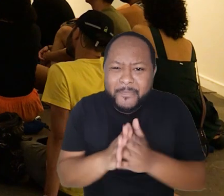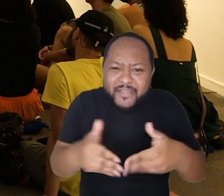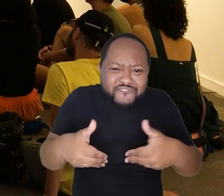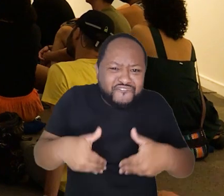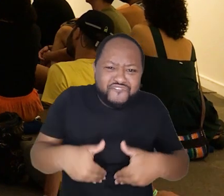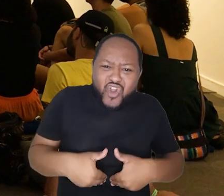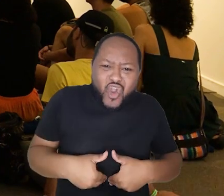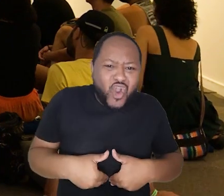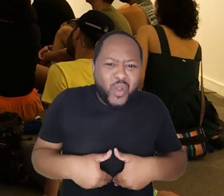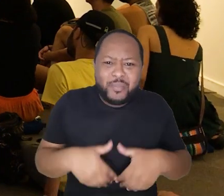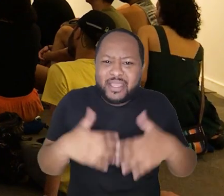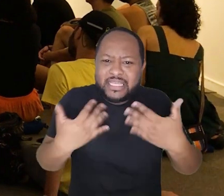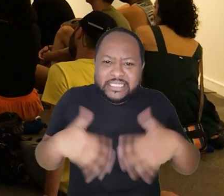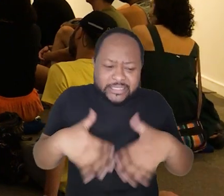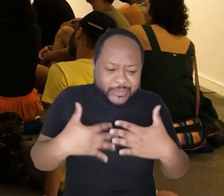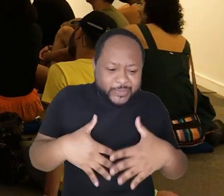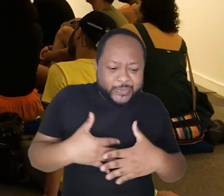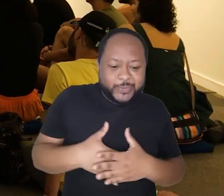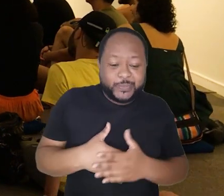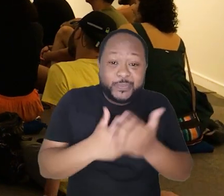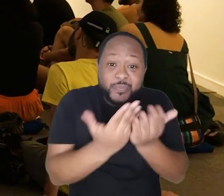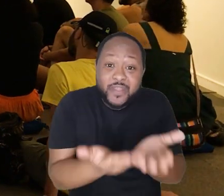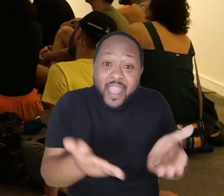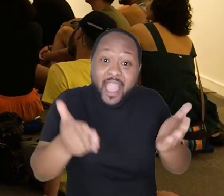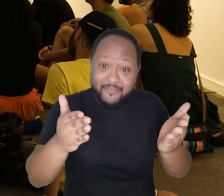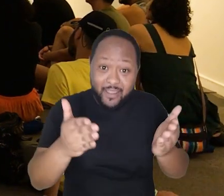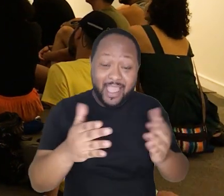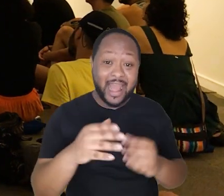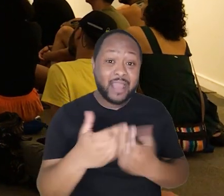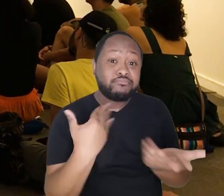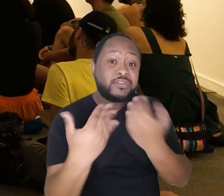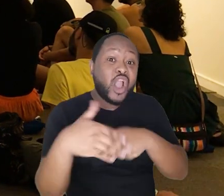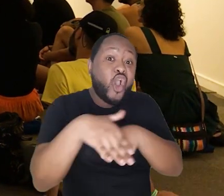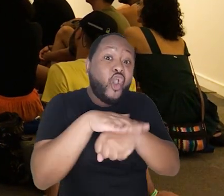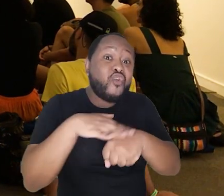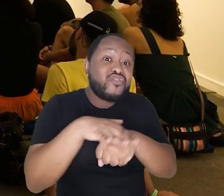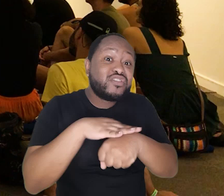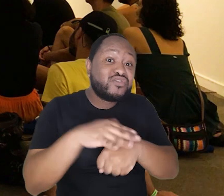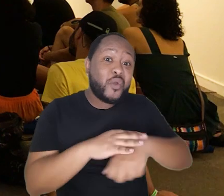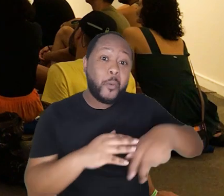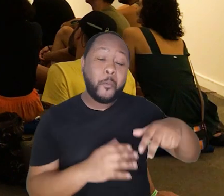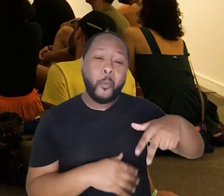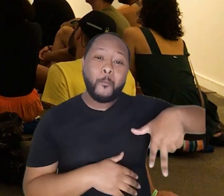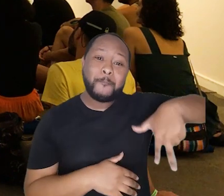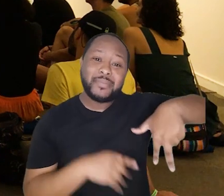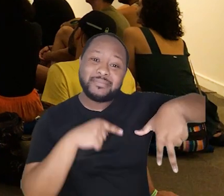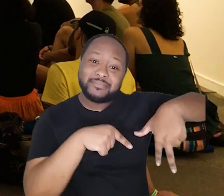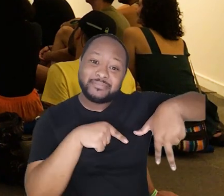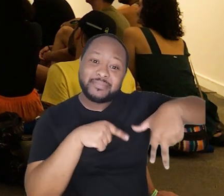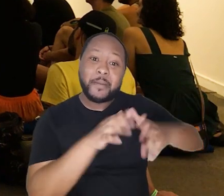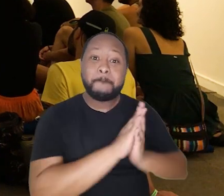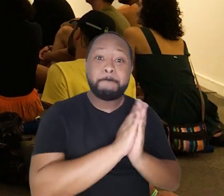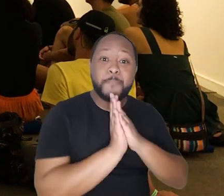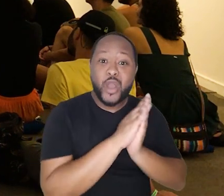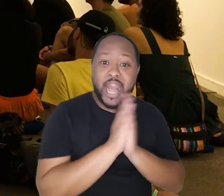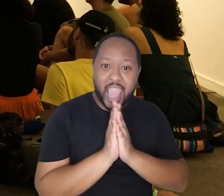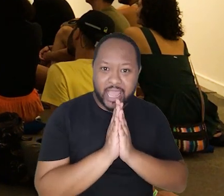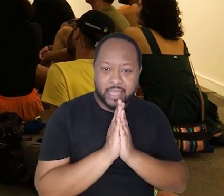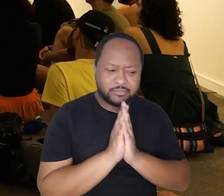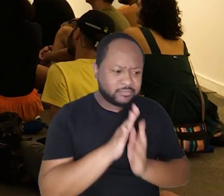fome. Foi então que a fada falou com a boneca e falou, com licença, posso pegar